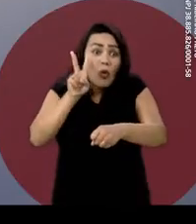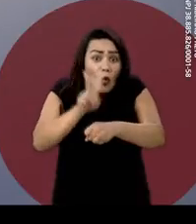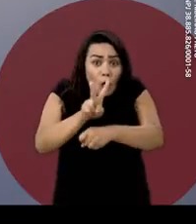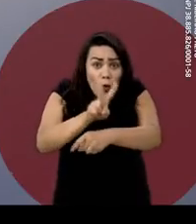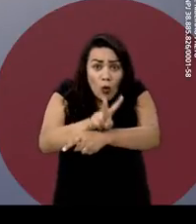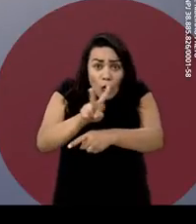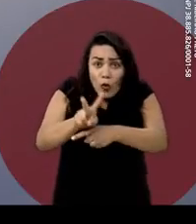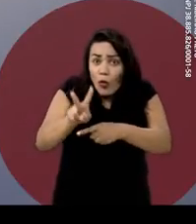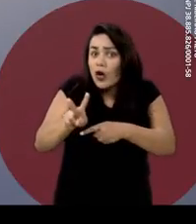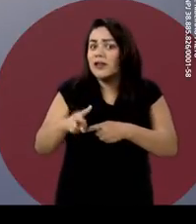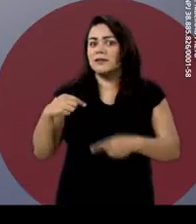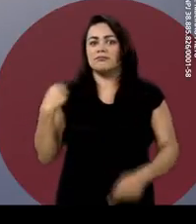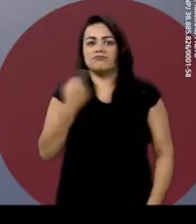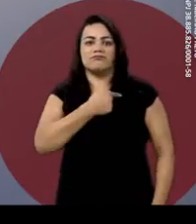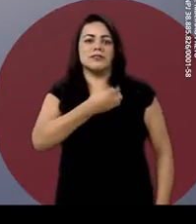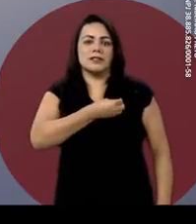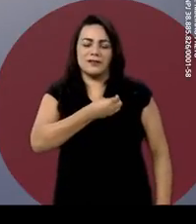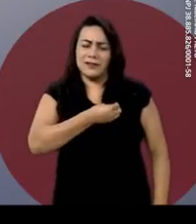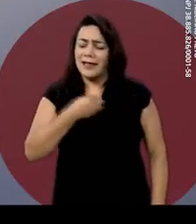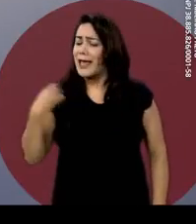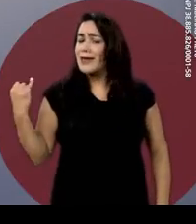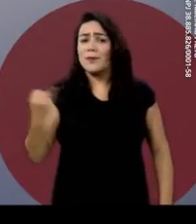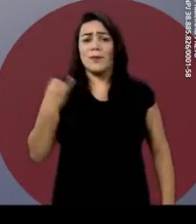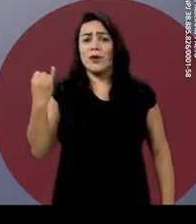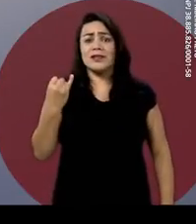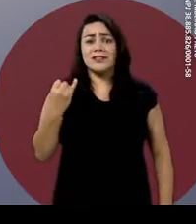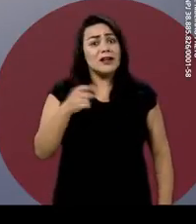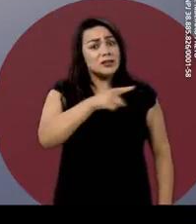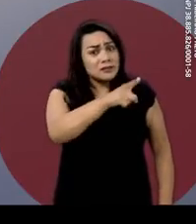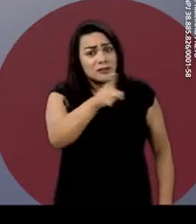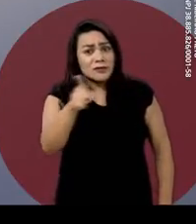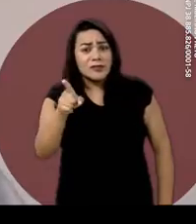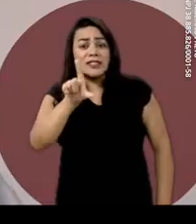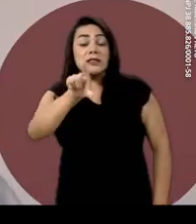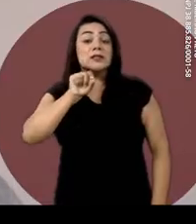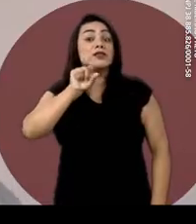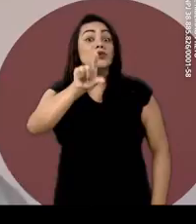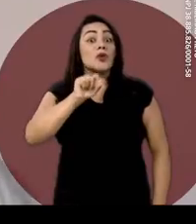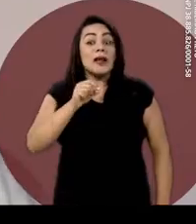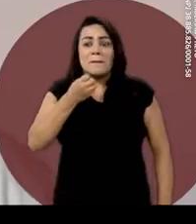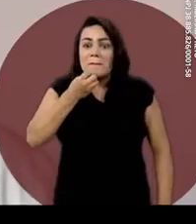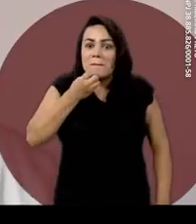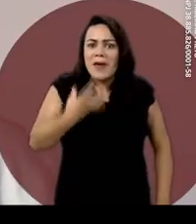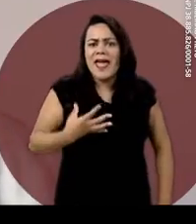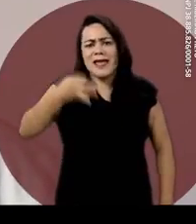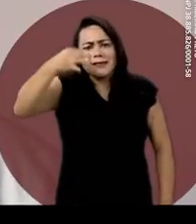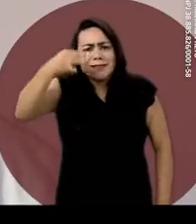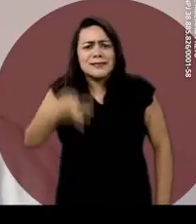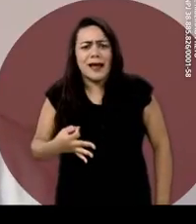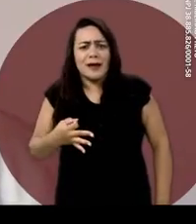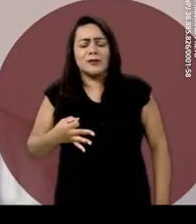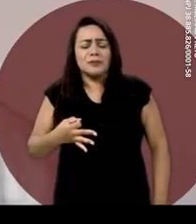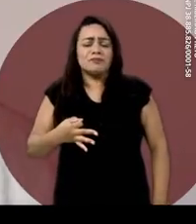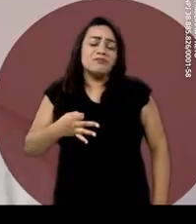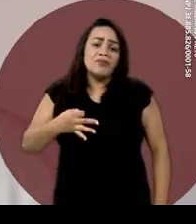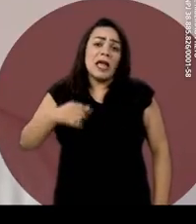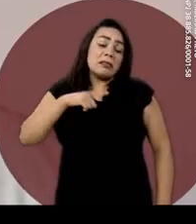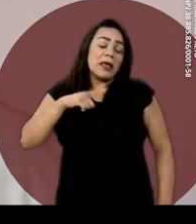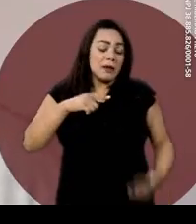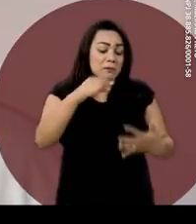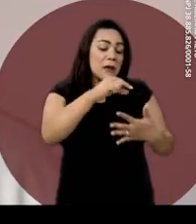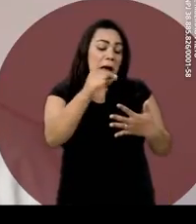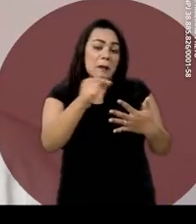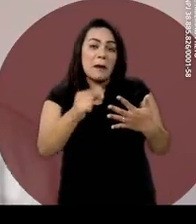Portanto, é muito importante escolher bem aqueles que vão nos governar. Há